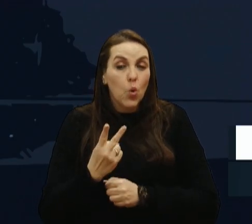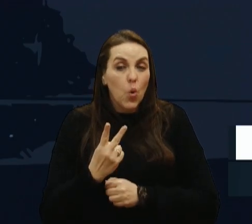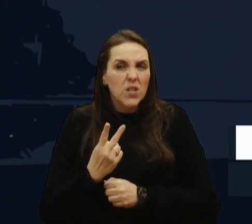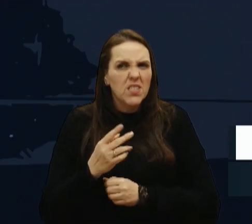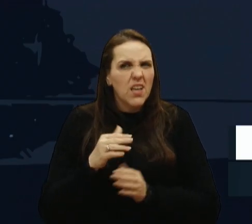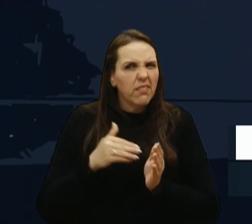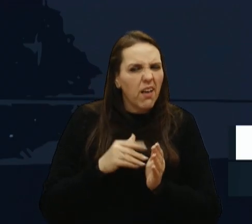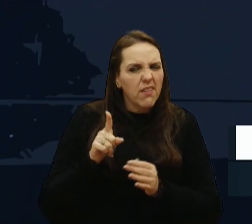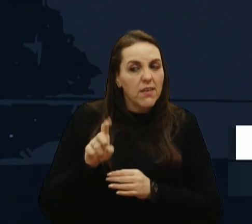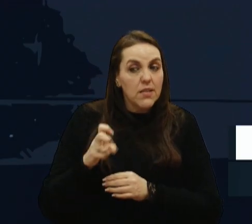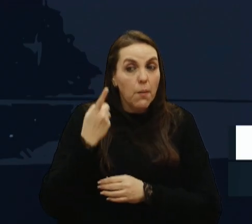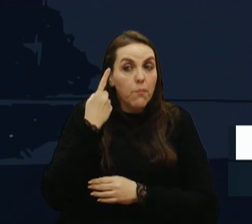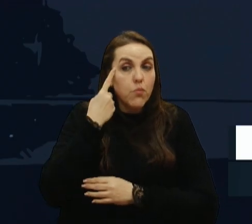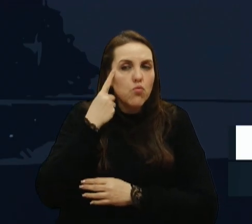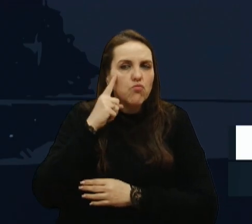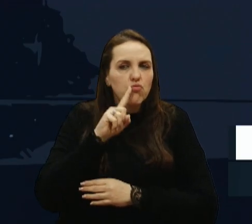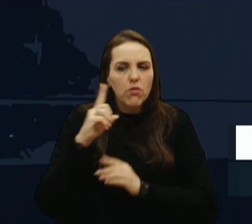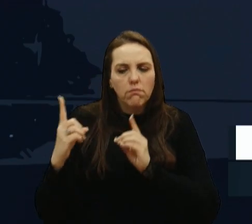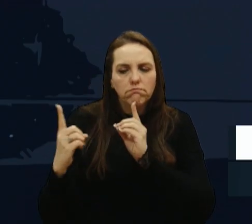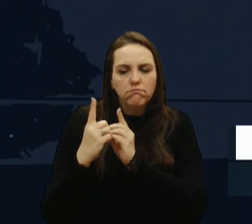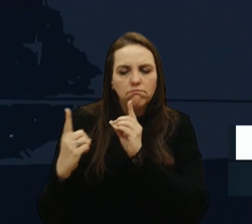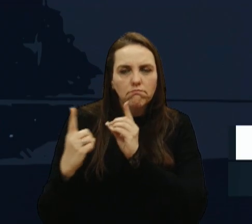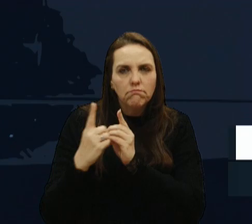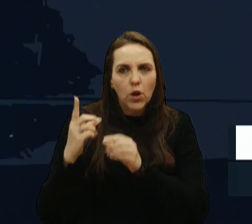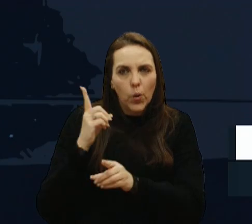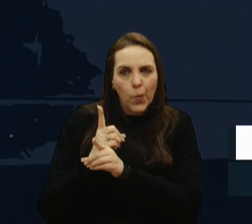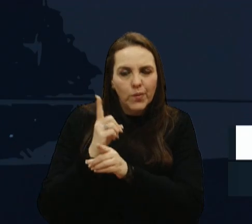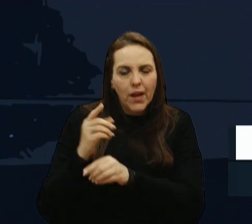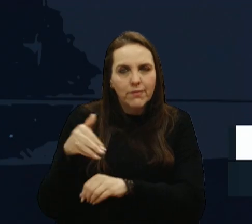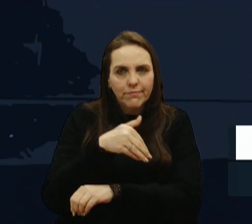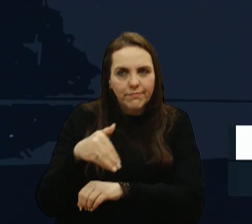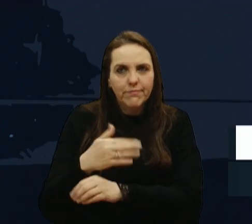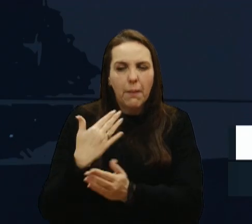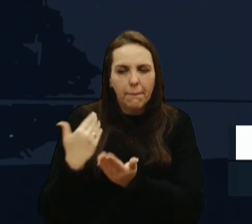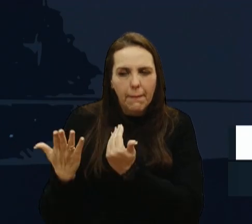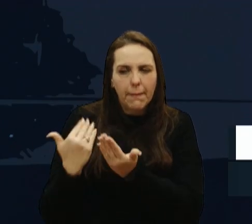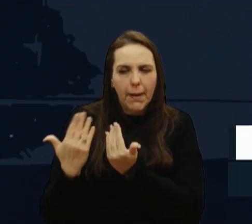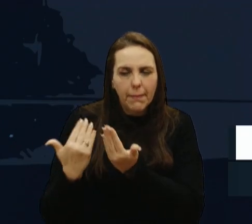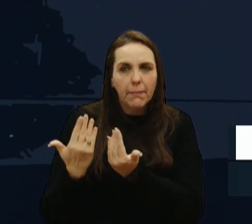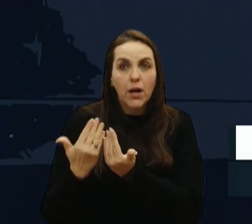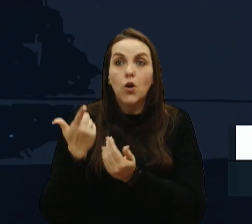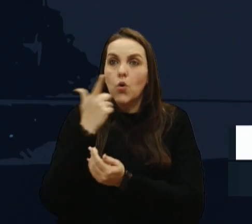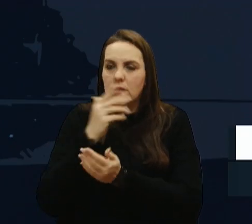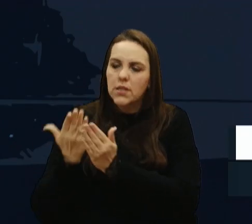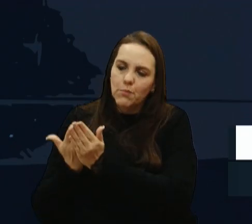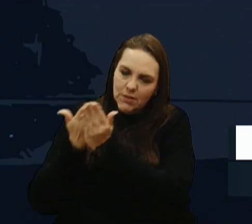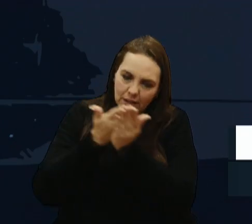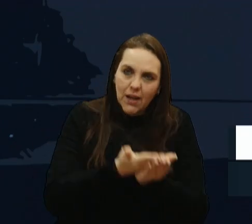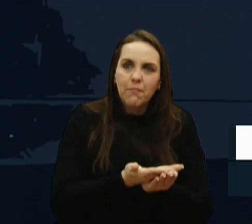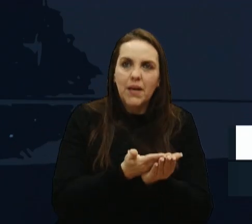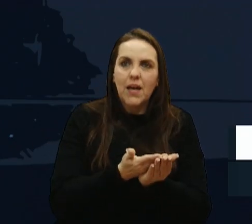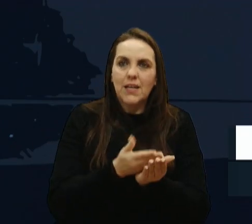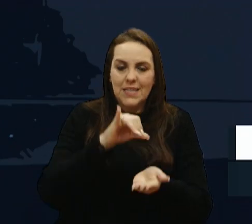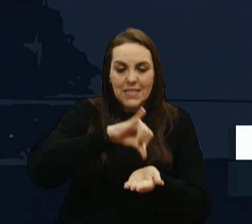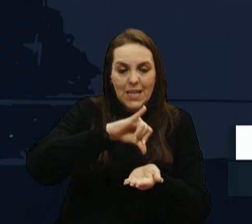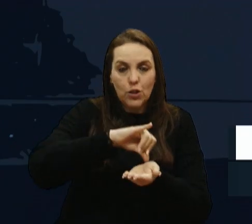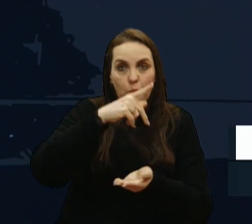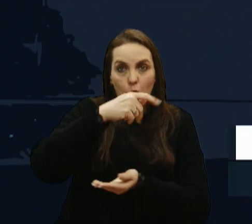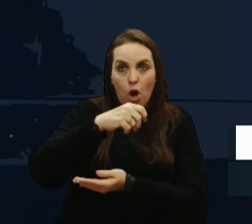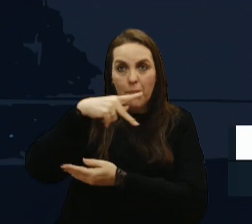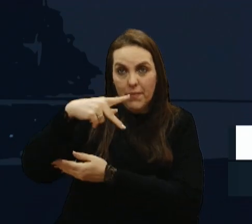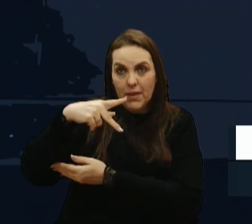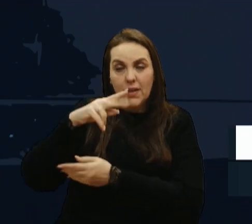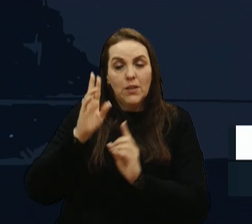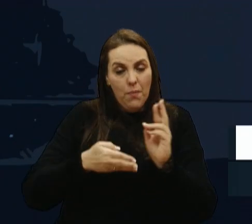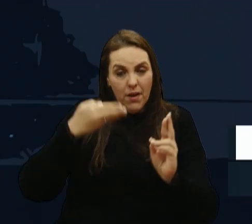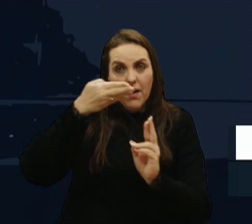dia. E dessas 12 a 15 abordagens, nós, na verdade, conseguimos dirigir para o Centro Pop, que